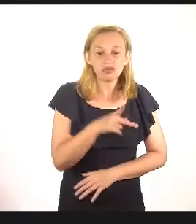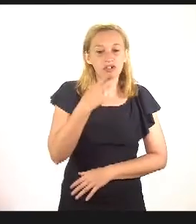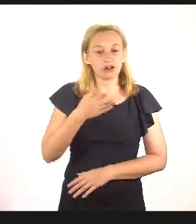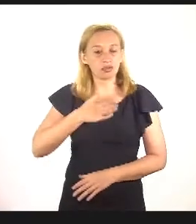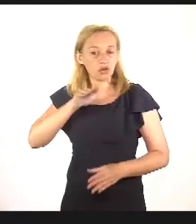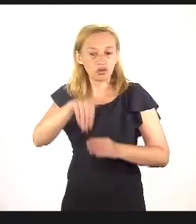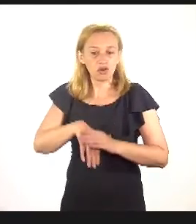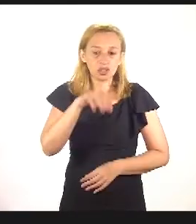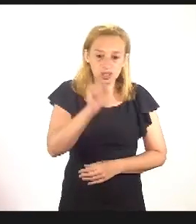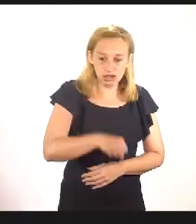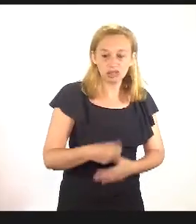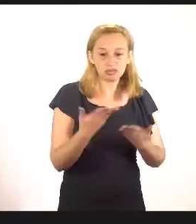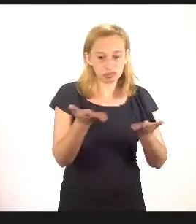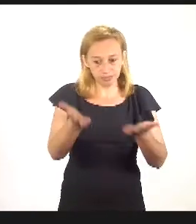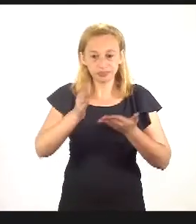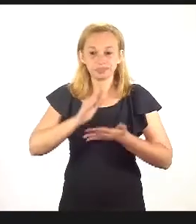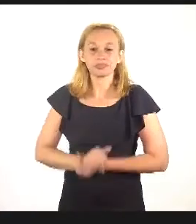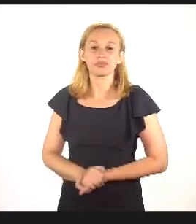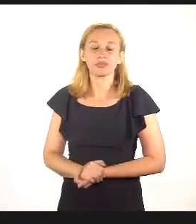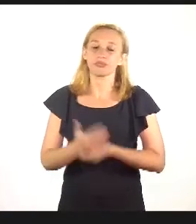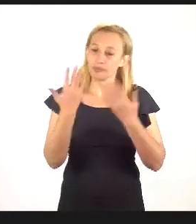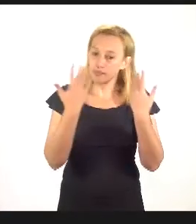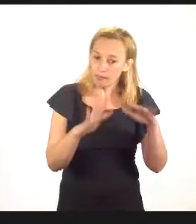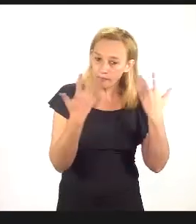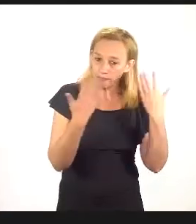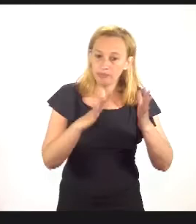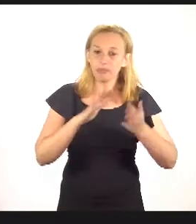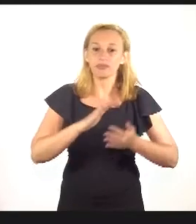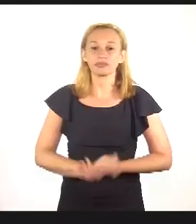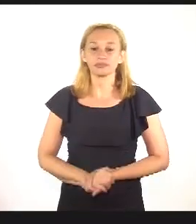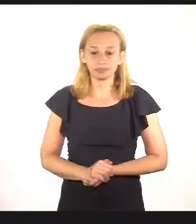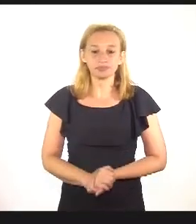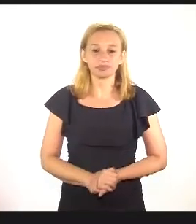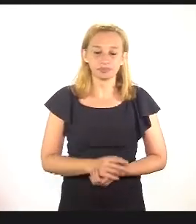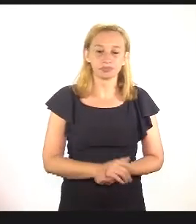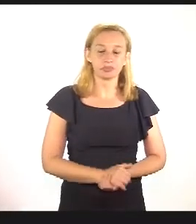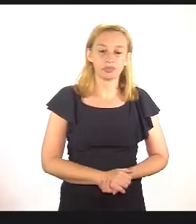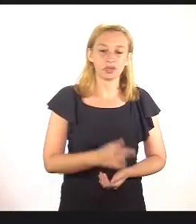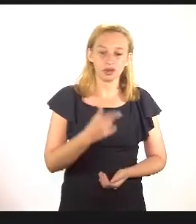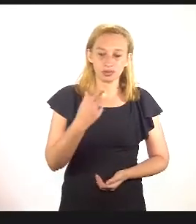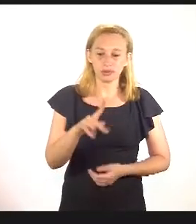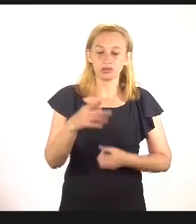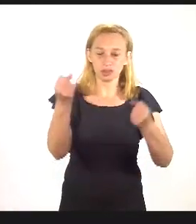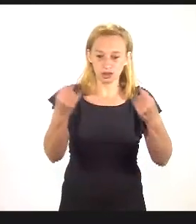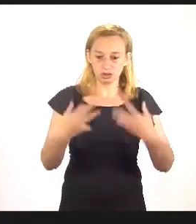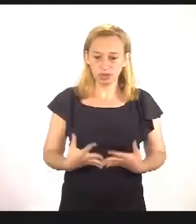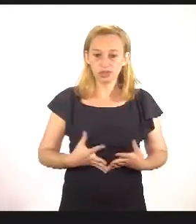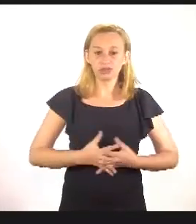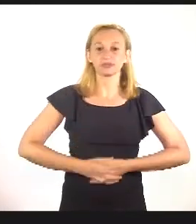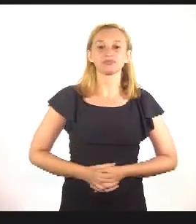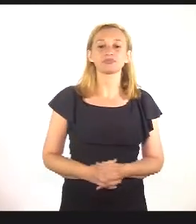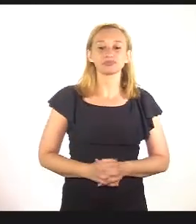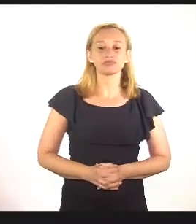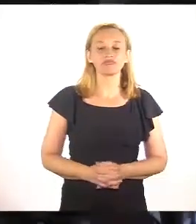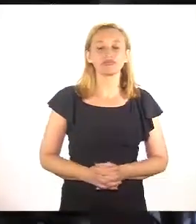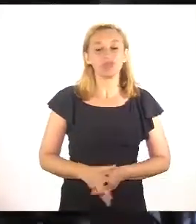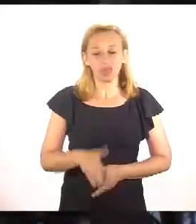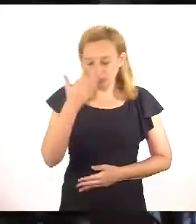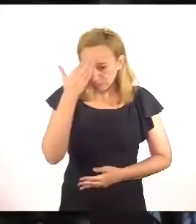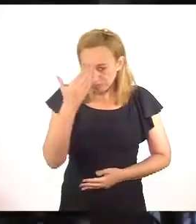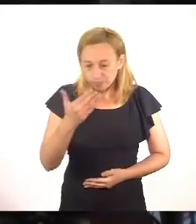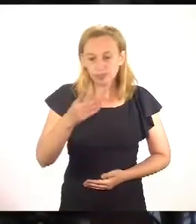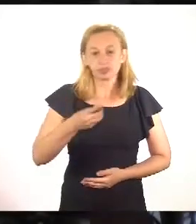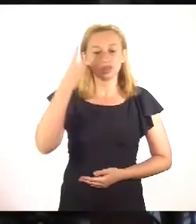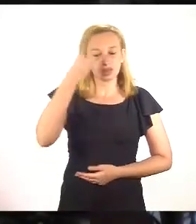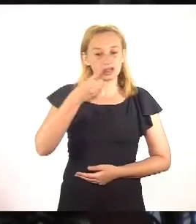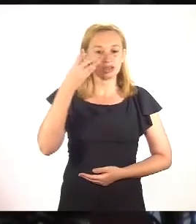voto favorável, Vossa Excelência, parabéns pela sua sabatina, pelas explicações. Muito obrigado,